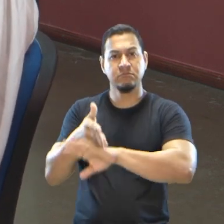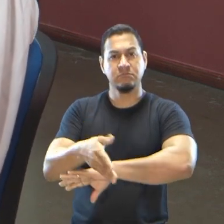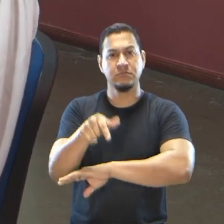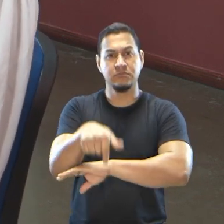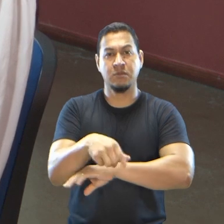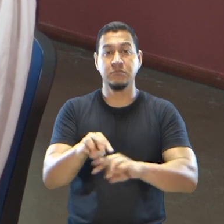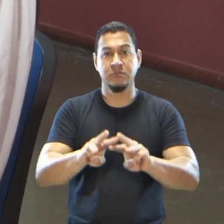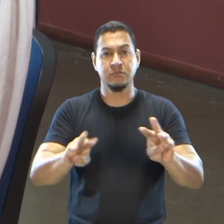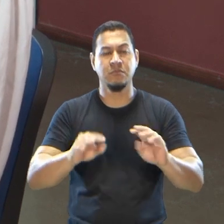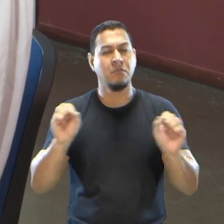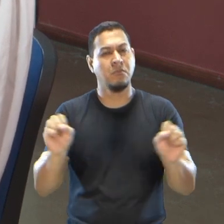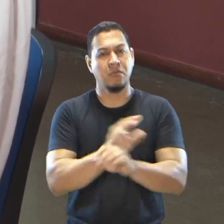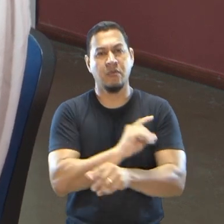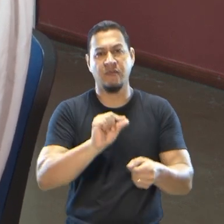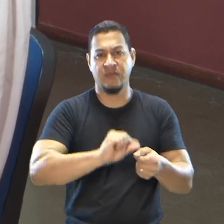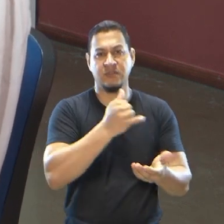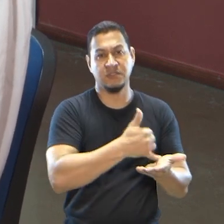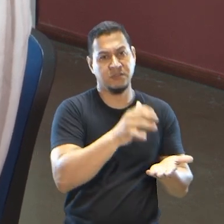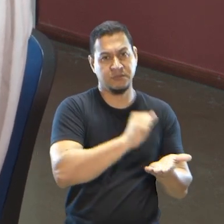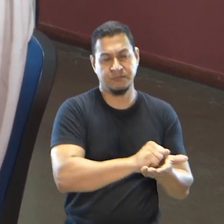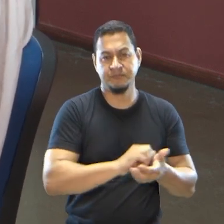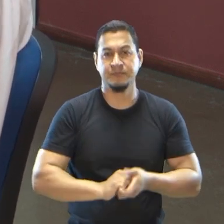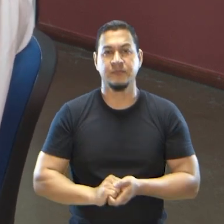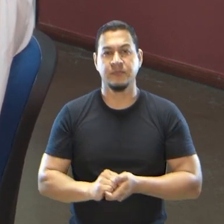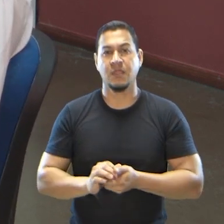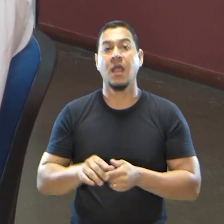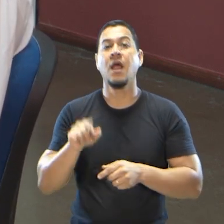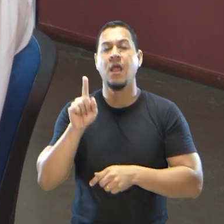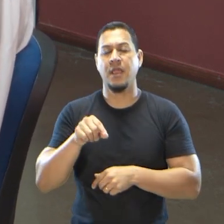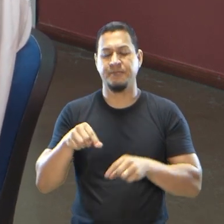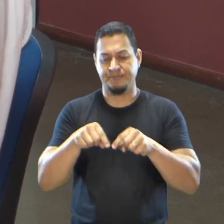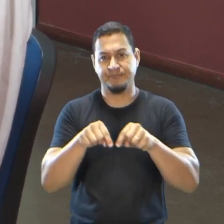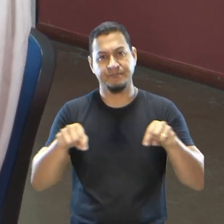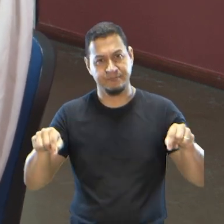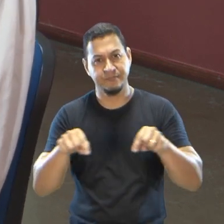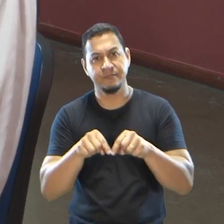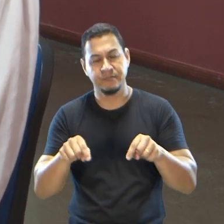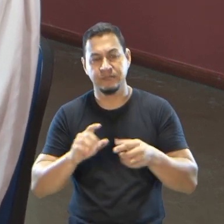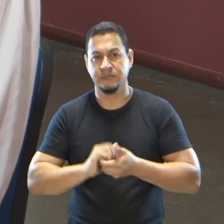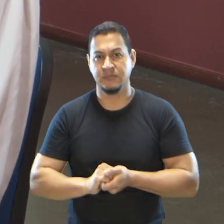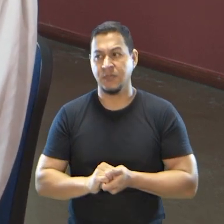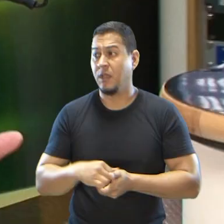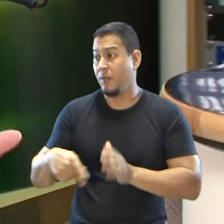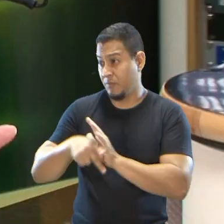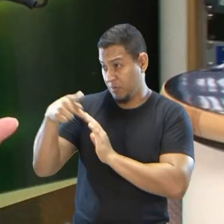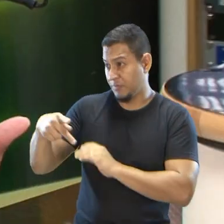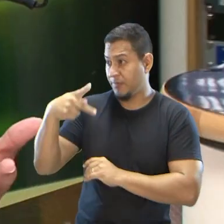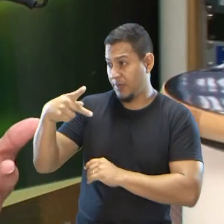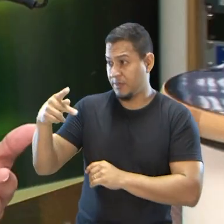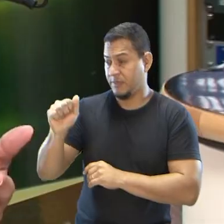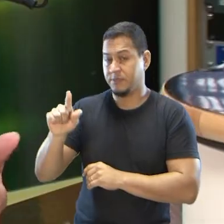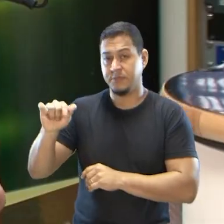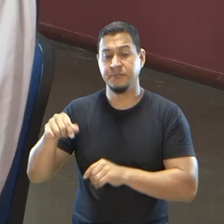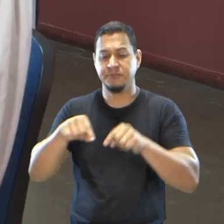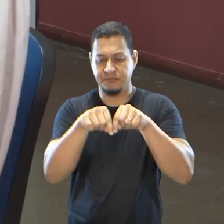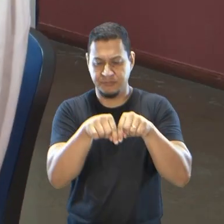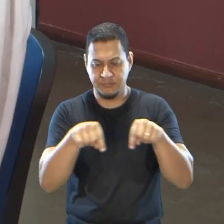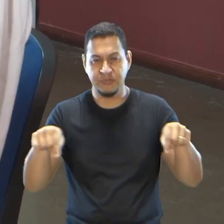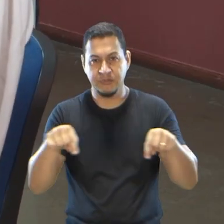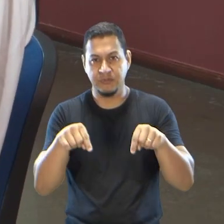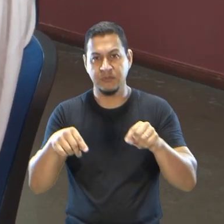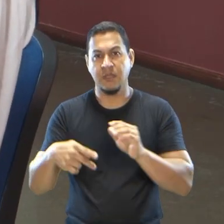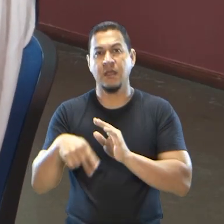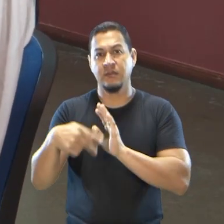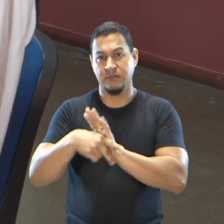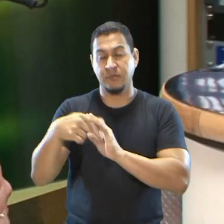consegue entrar e direto para o site para realizar a sua inscrição. E o site é? Site EVEN3. Do PPGS-Bio? Do PPGS-Bio, é a página